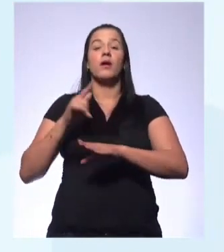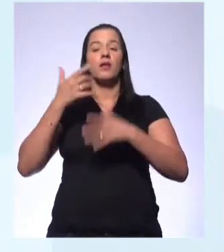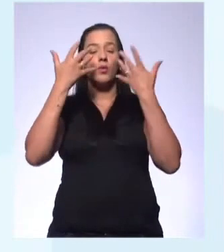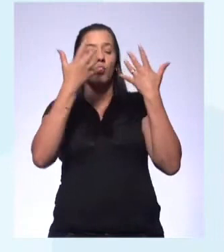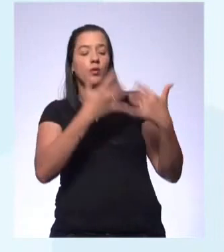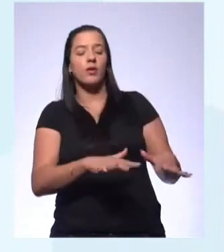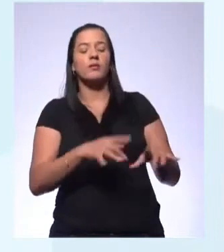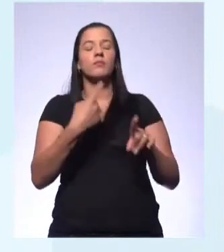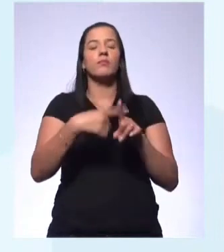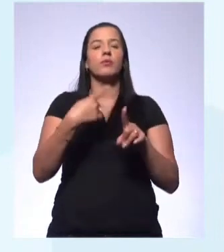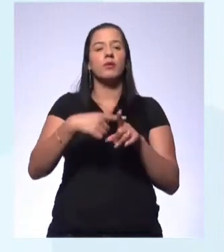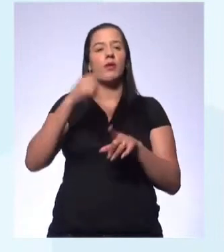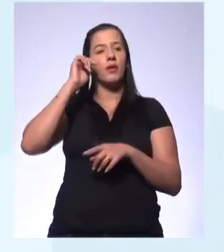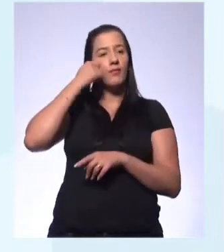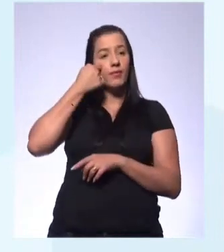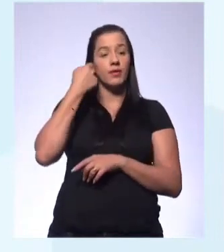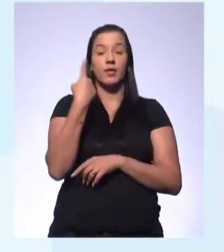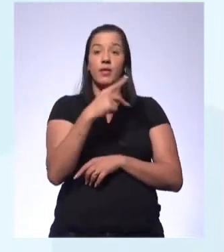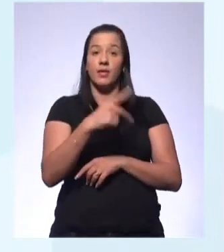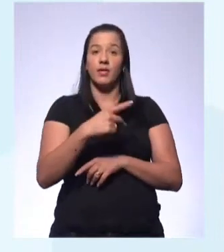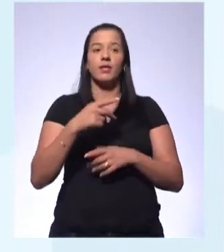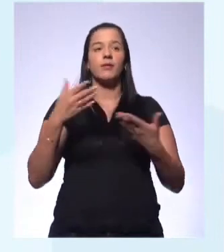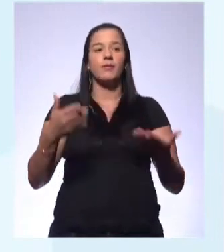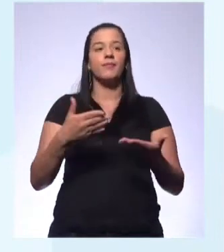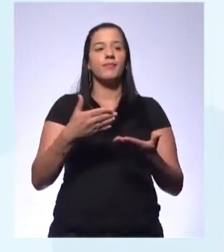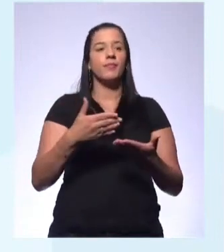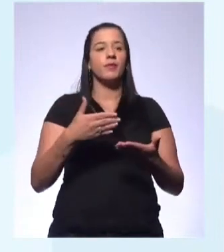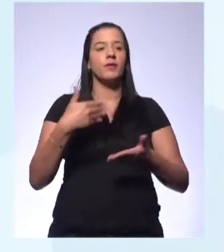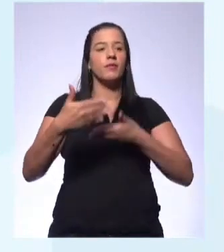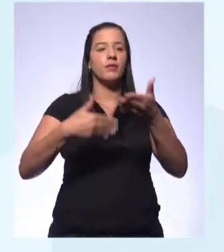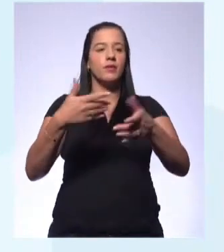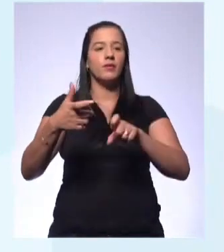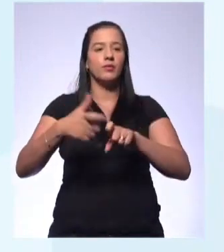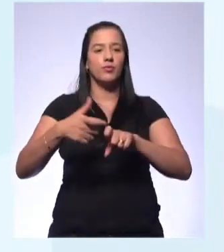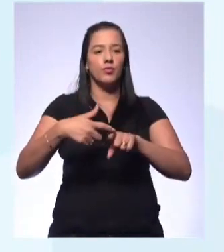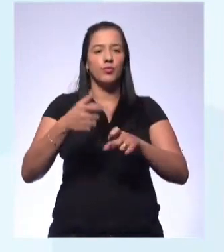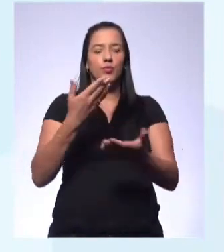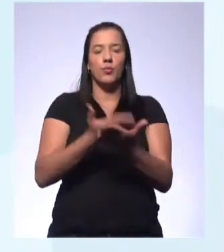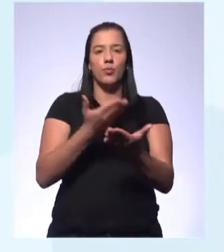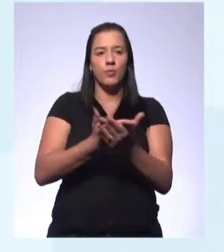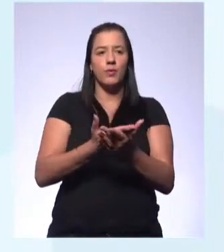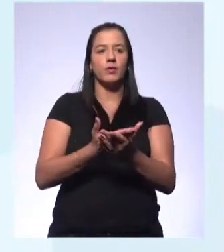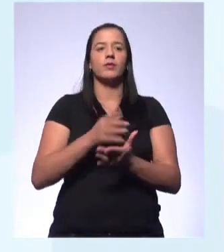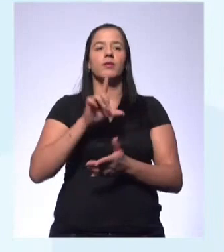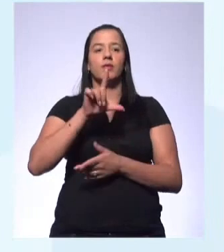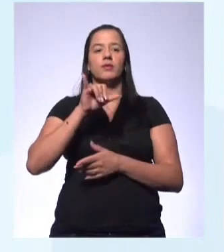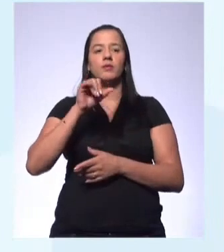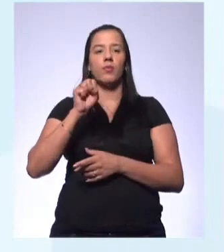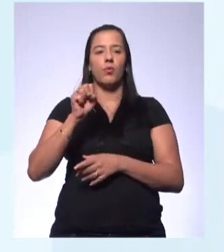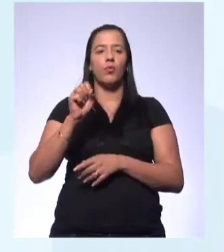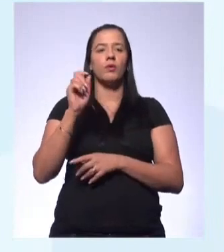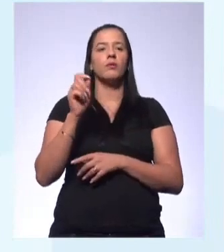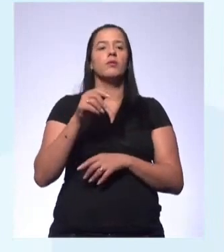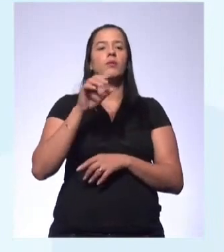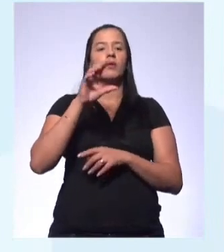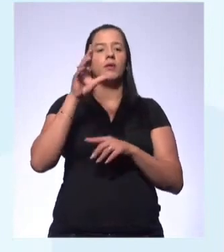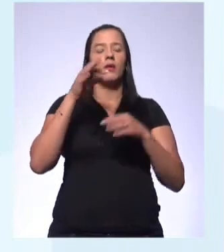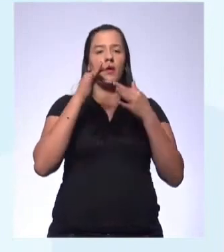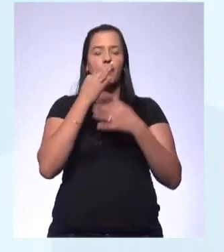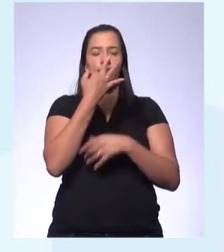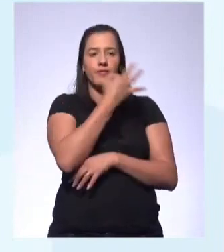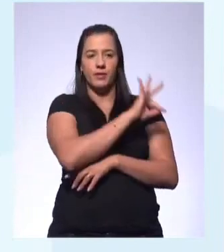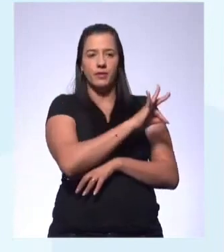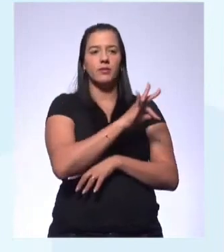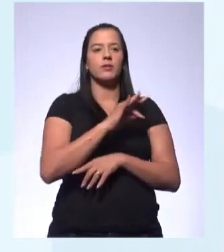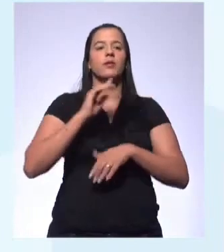viveu. Estudou medicina em Lisboa, mas faleceu de tuberculose com apenas 25 anos. Então, Caetano da